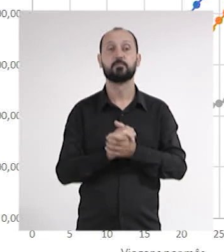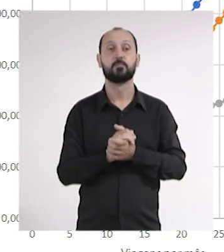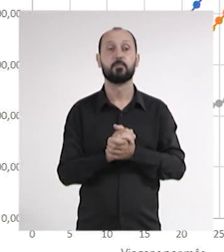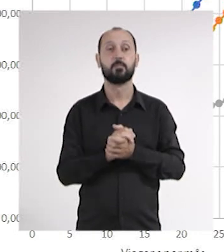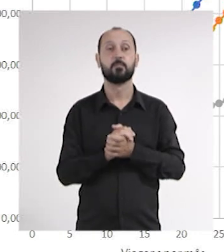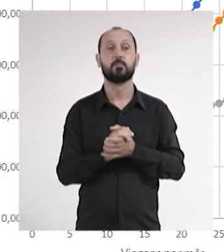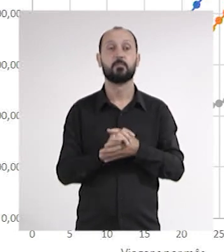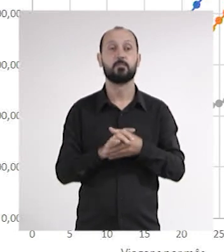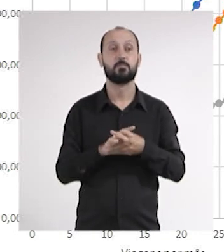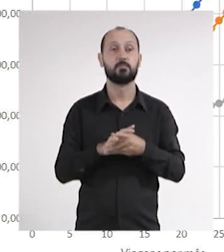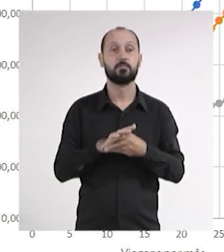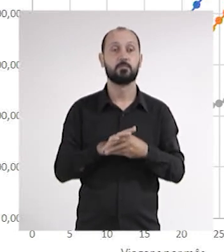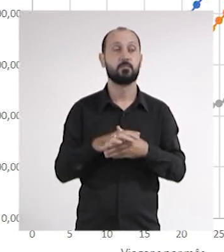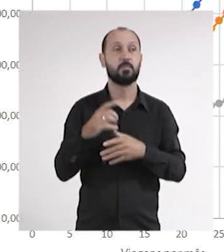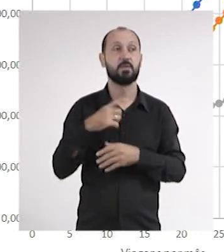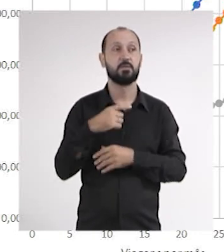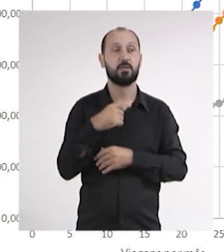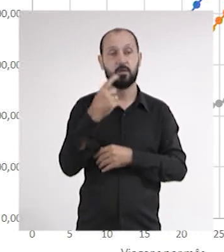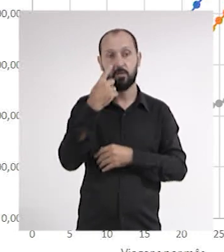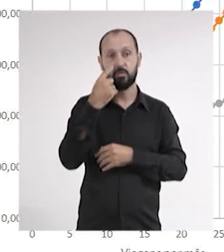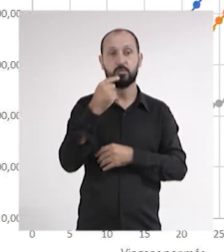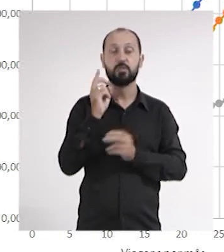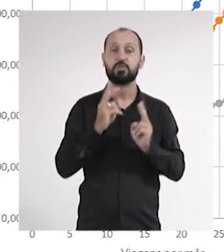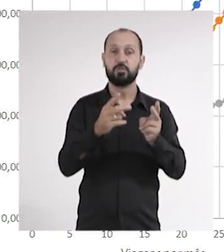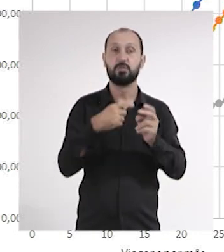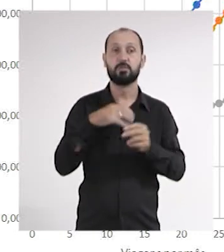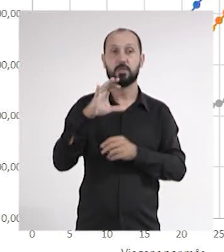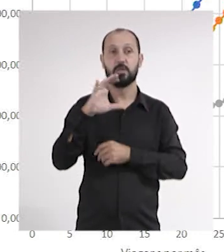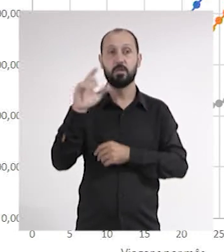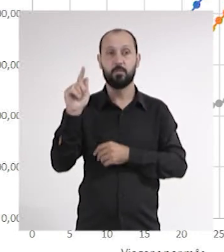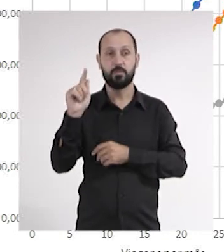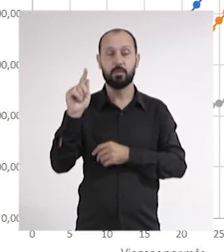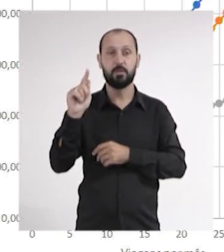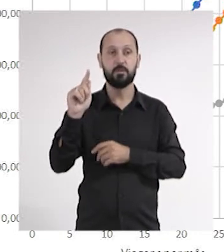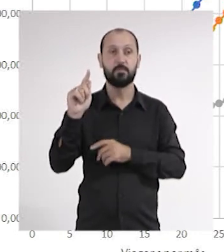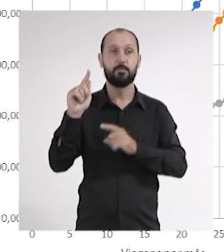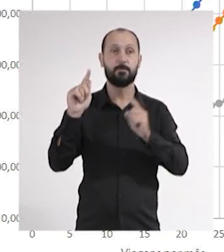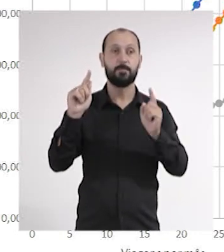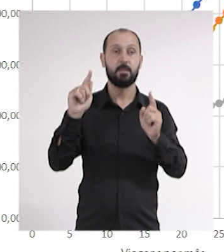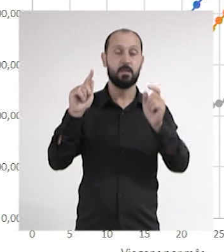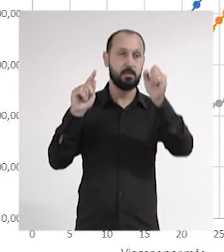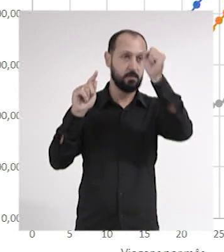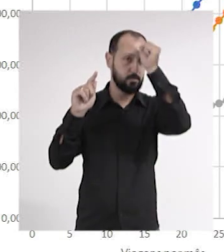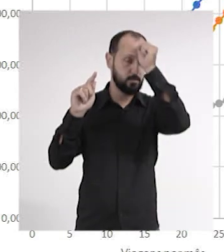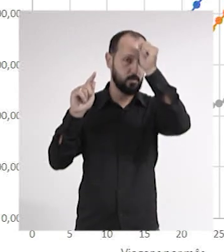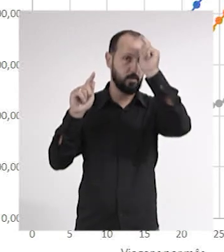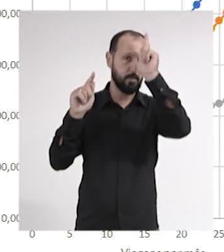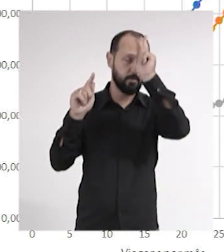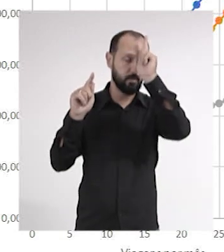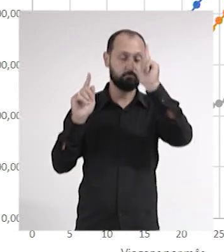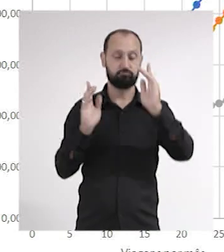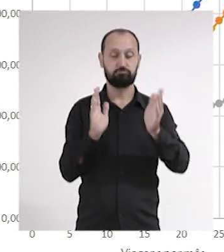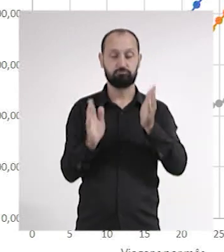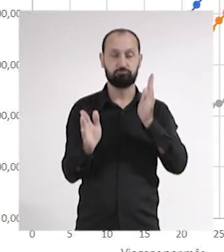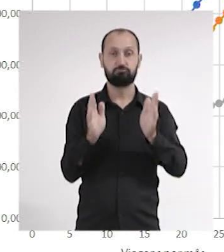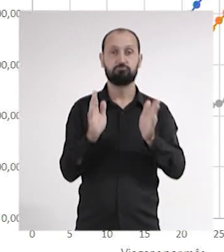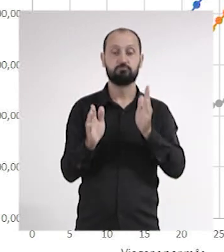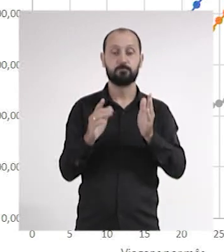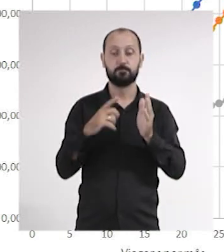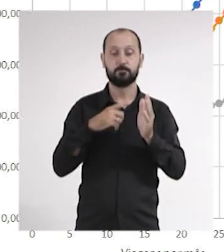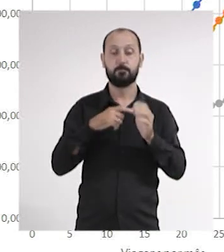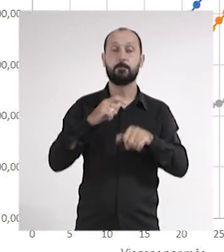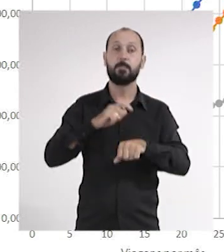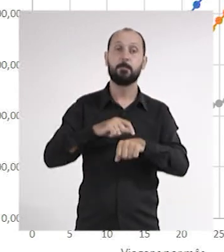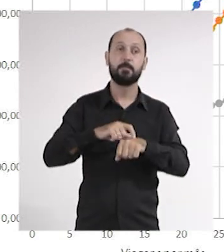ali entre a viagem, numa viagem frequente entre Campo Grande e São Gabriel do Oeste, teríamos, por exemplo, em